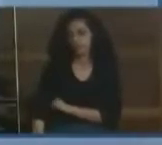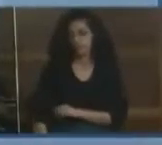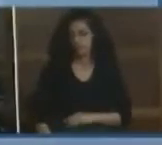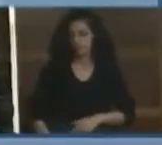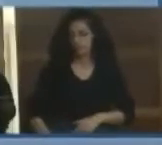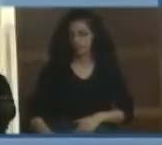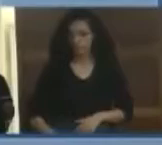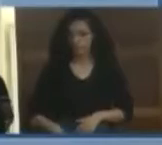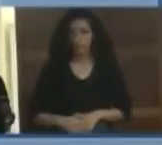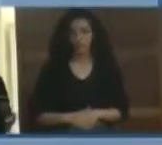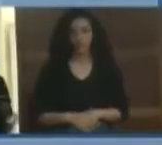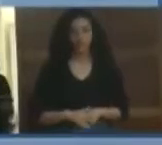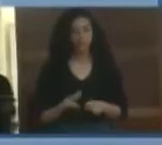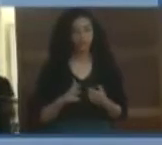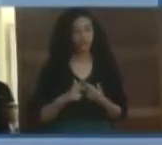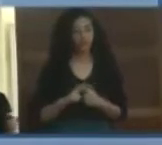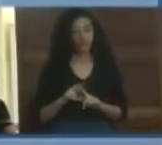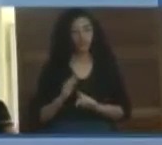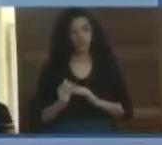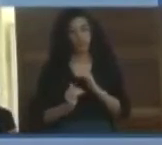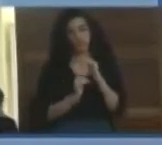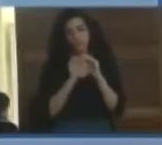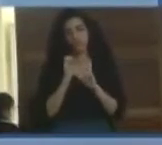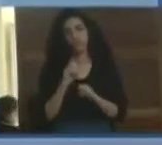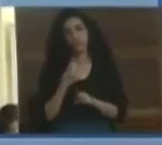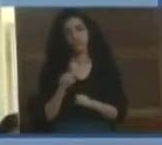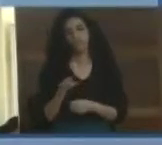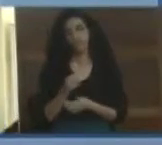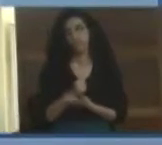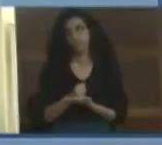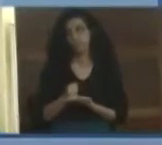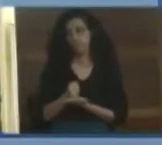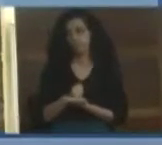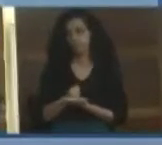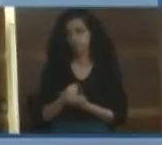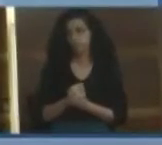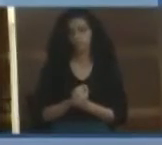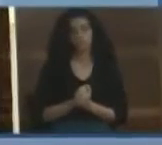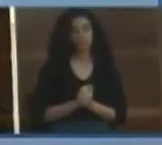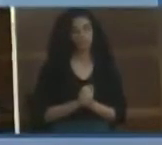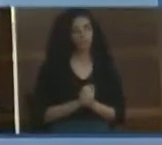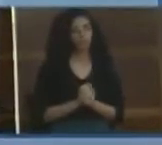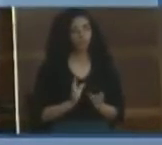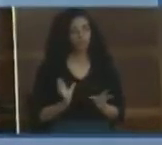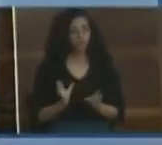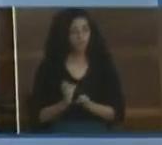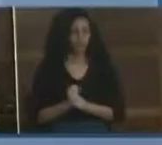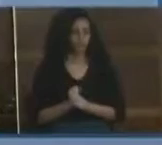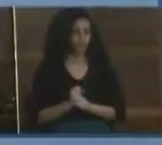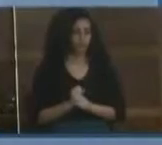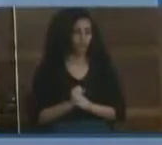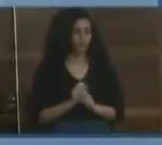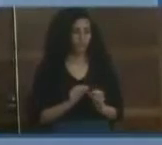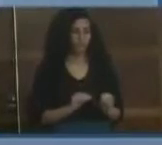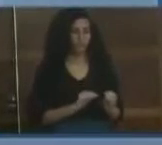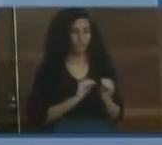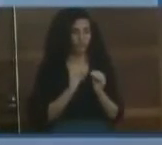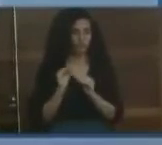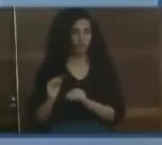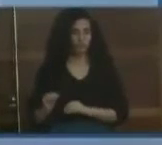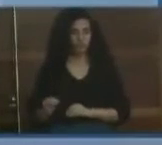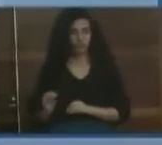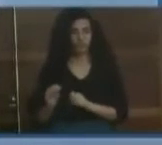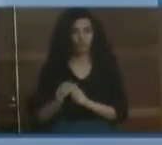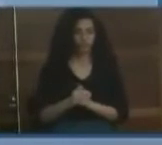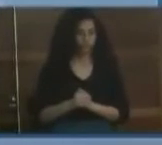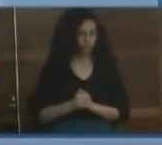fundo de manutenção e desenvolvimento da educação básica fundeb receita total do fundeb transferências mais